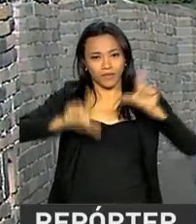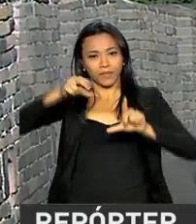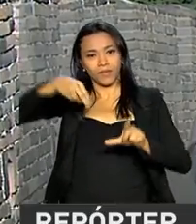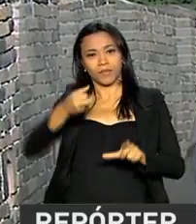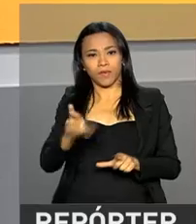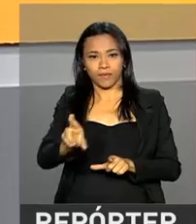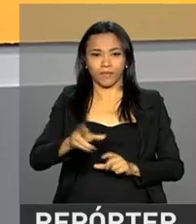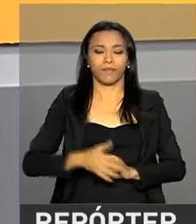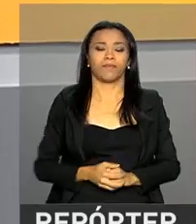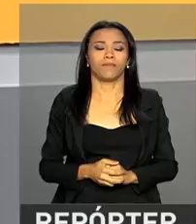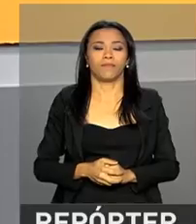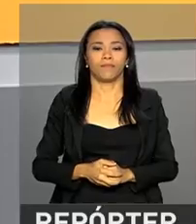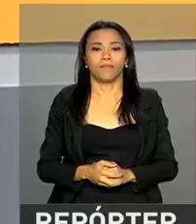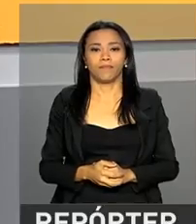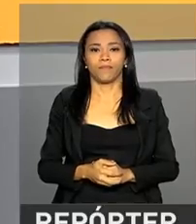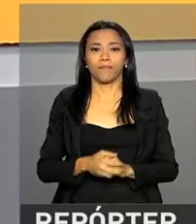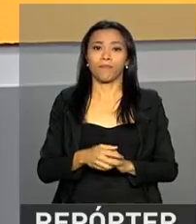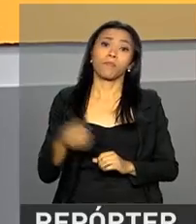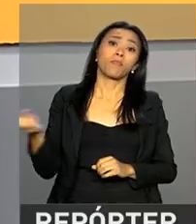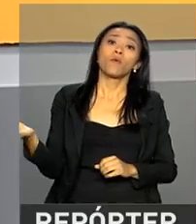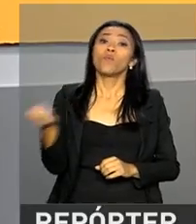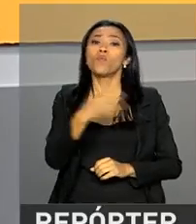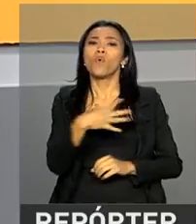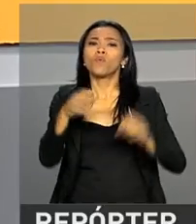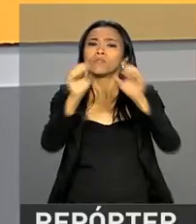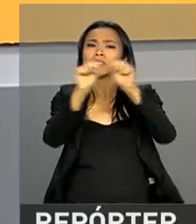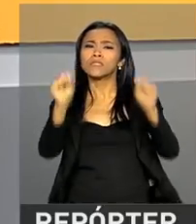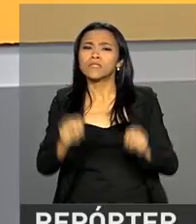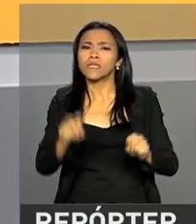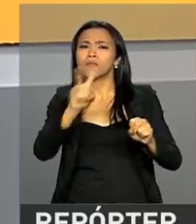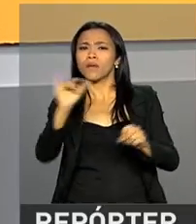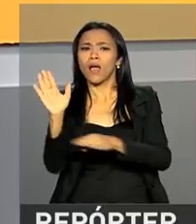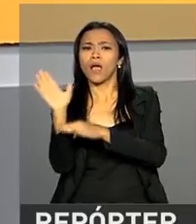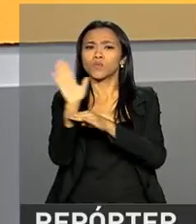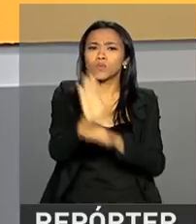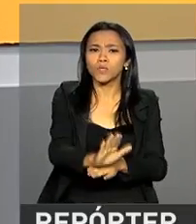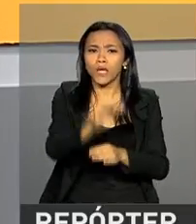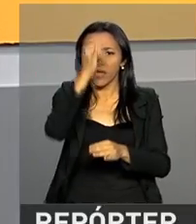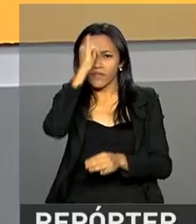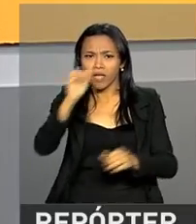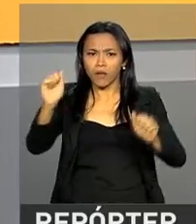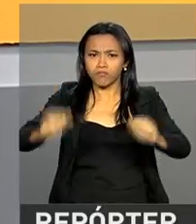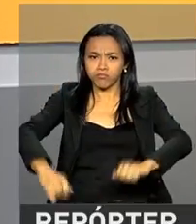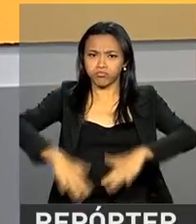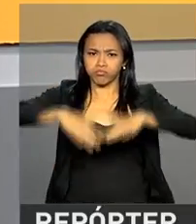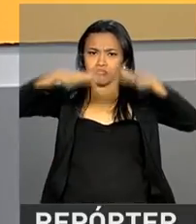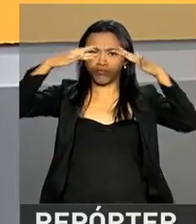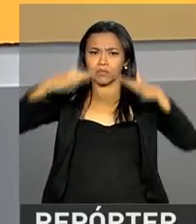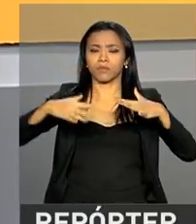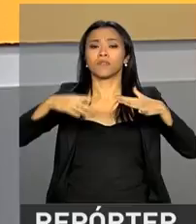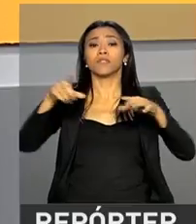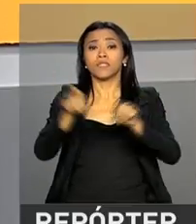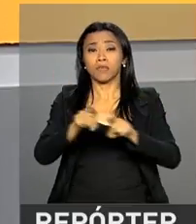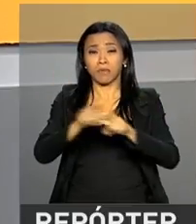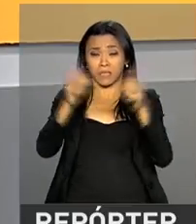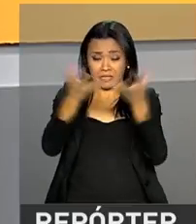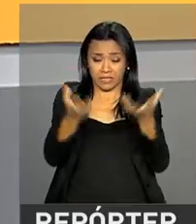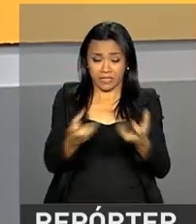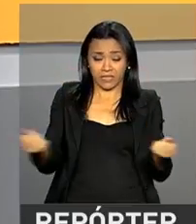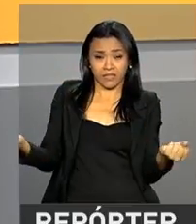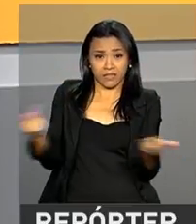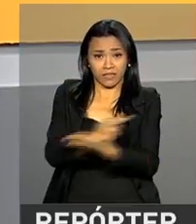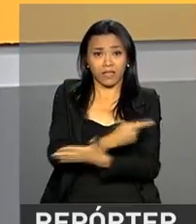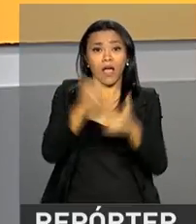nbr o novo sistema vai ajudar na prevenção às enchentes inundações e secas na região